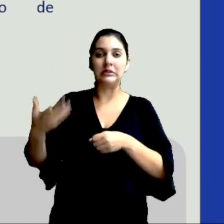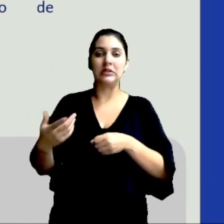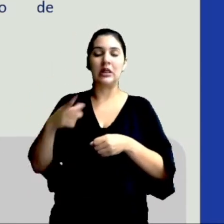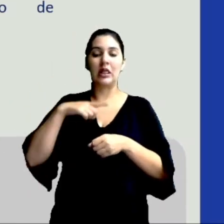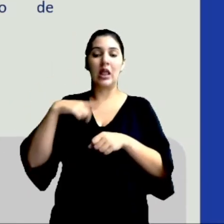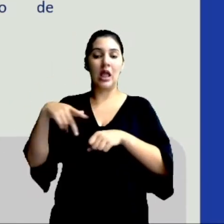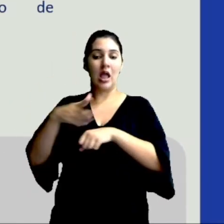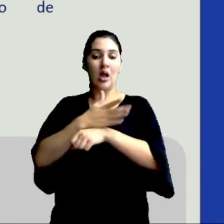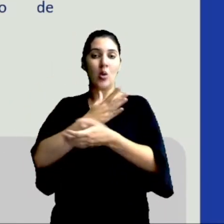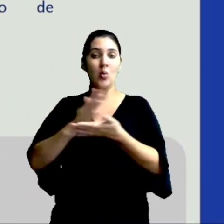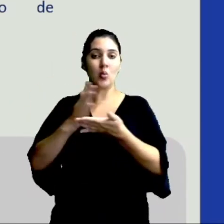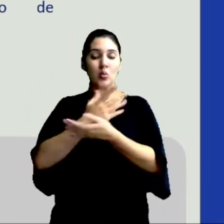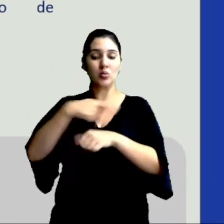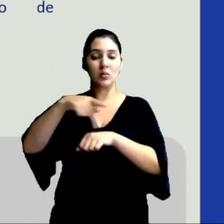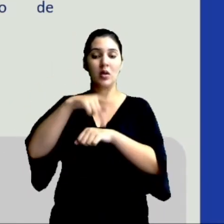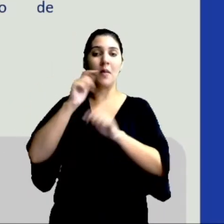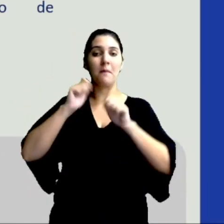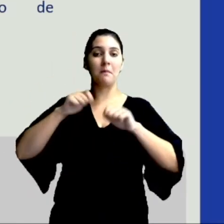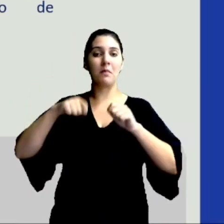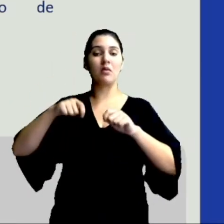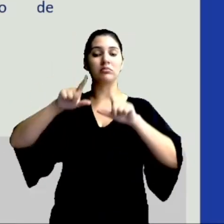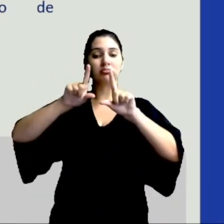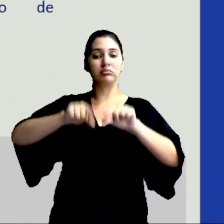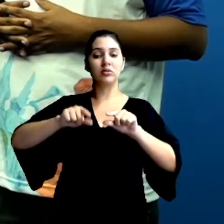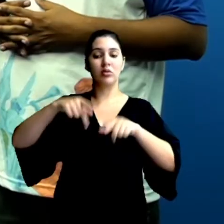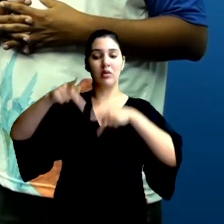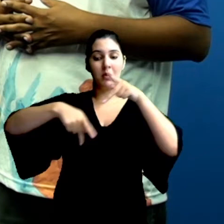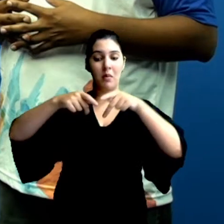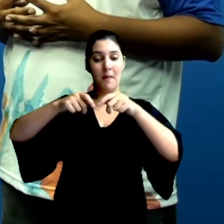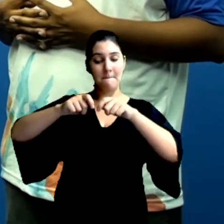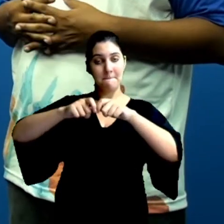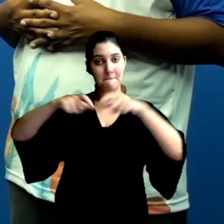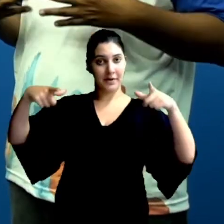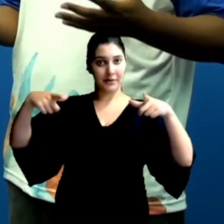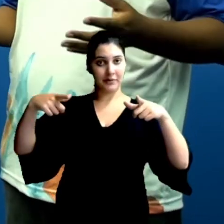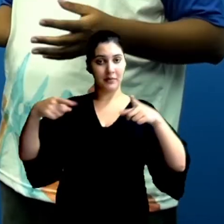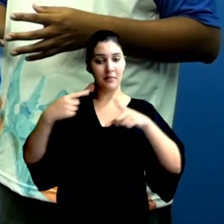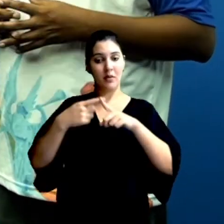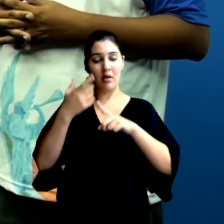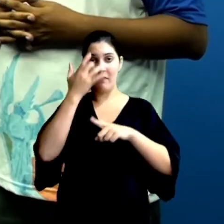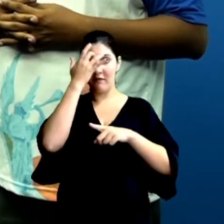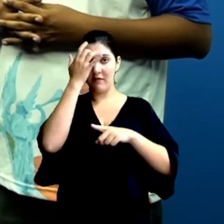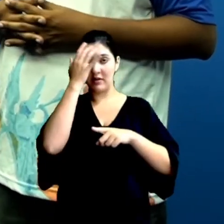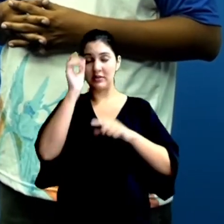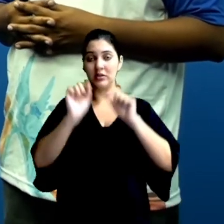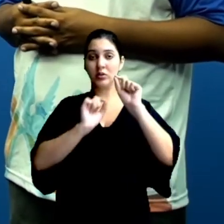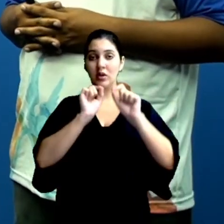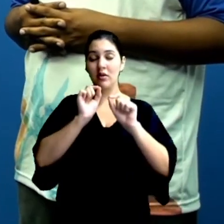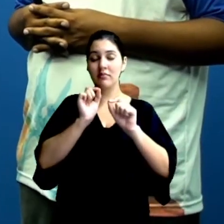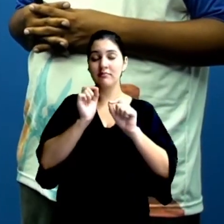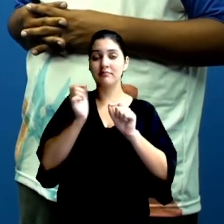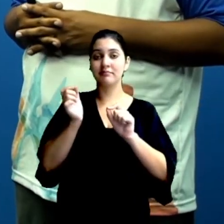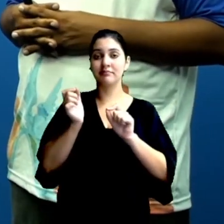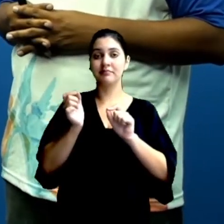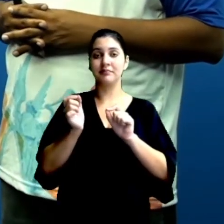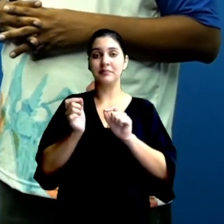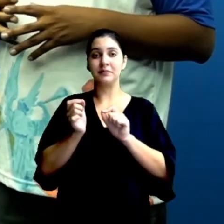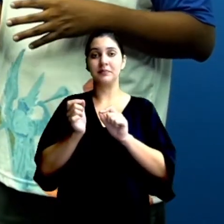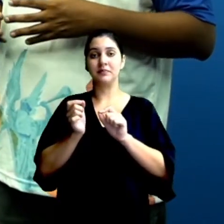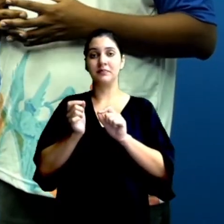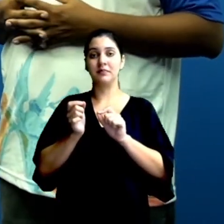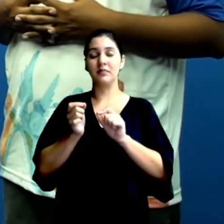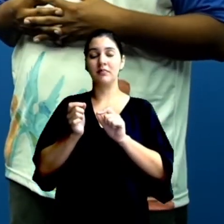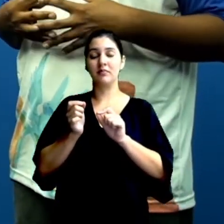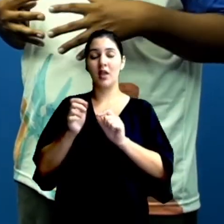pode ser menor, mas tem uma quantidade de população maior, né, porque facilita pela facilidade